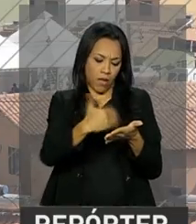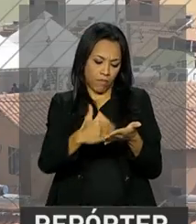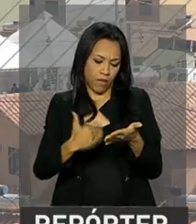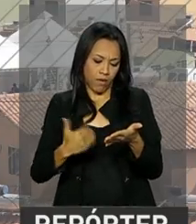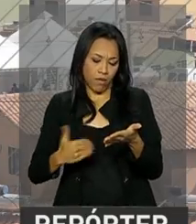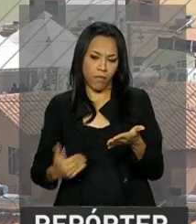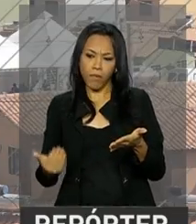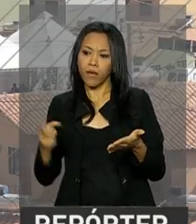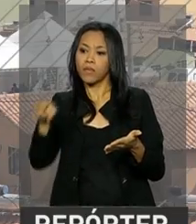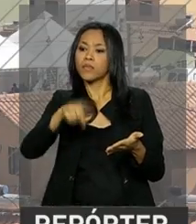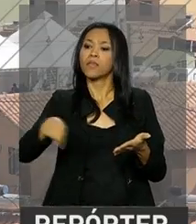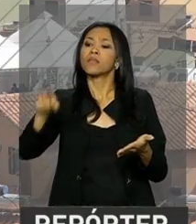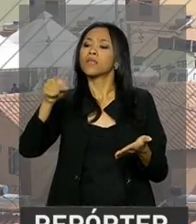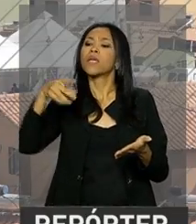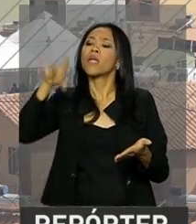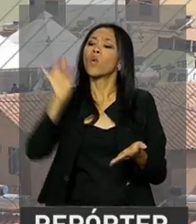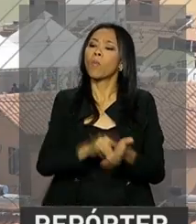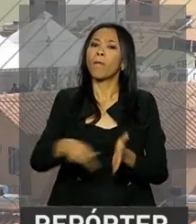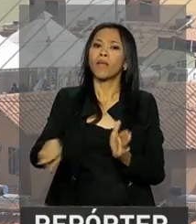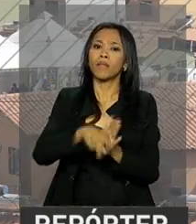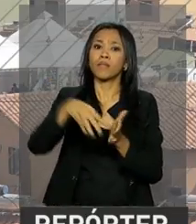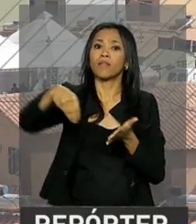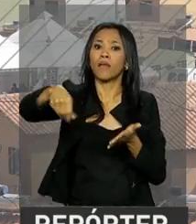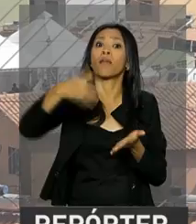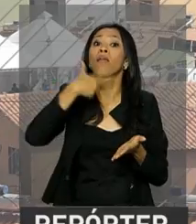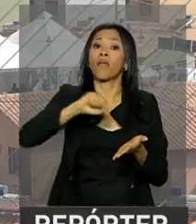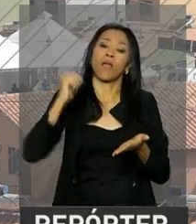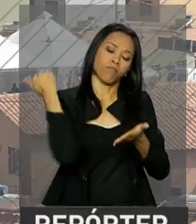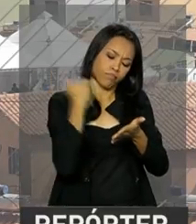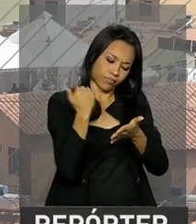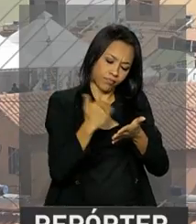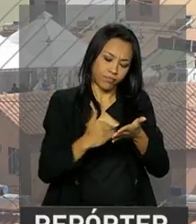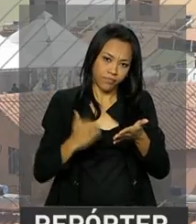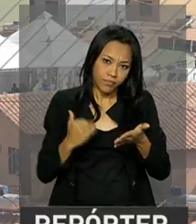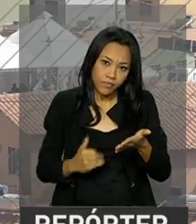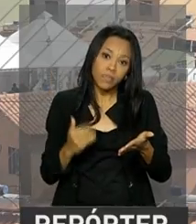a identificação dos donos reais do terreno e dos moradores que